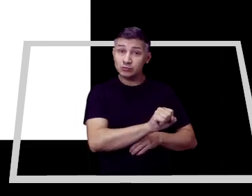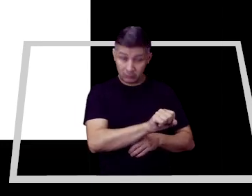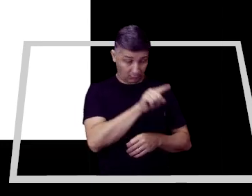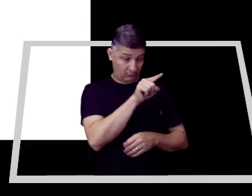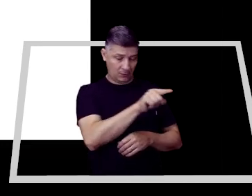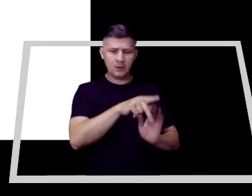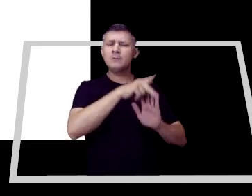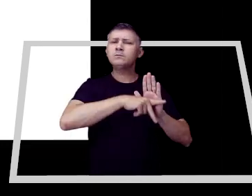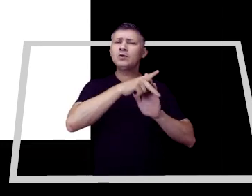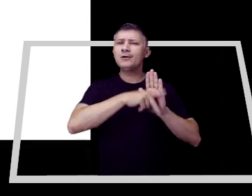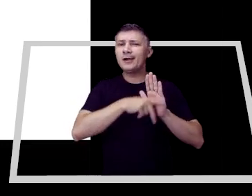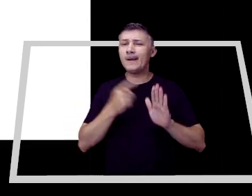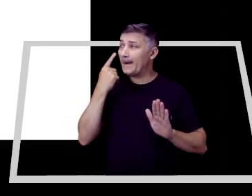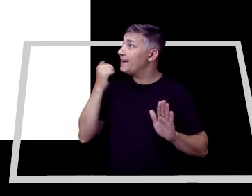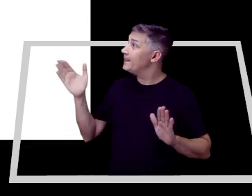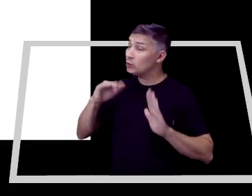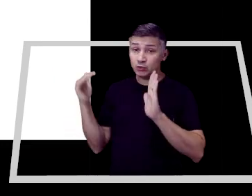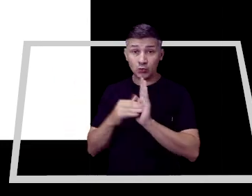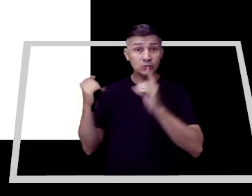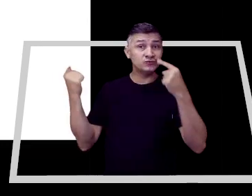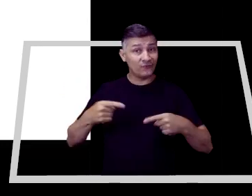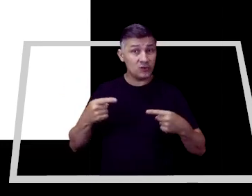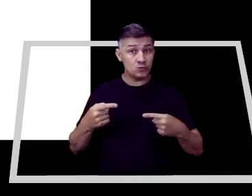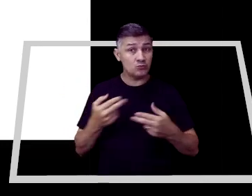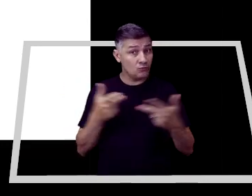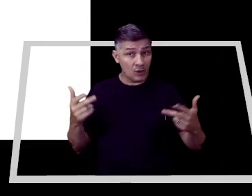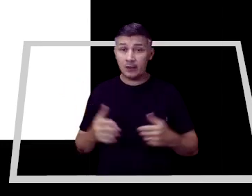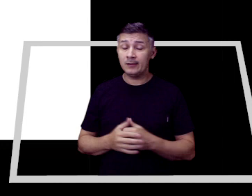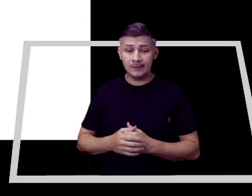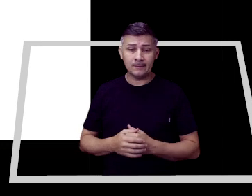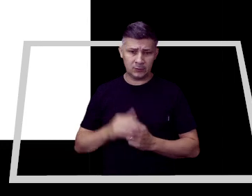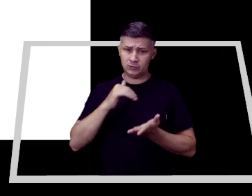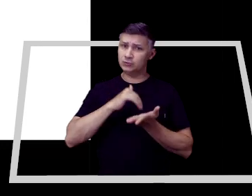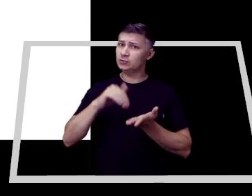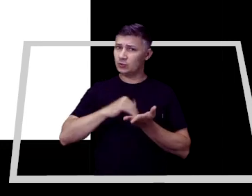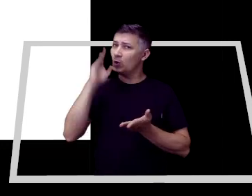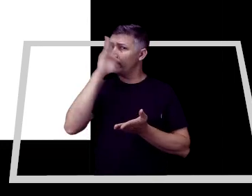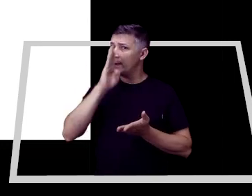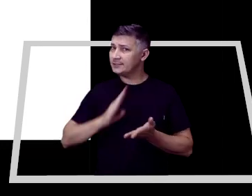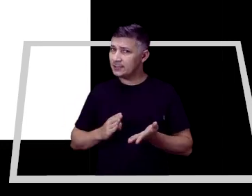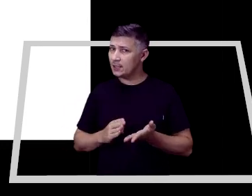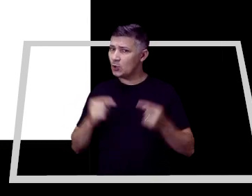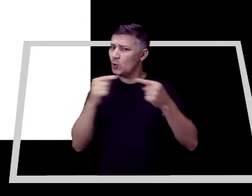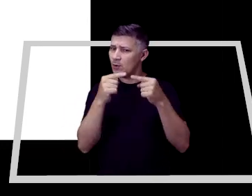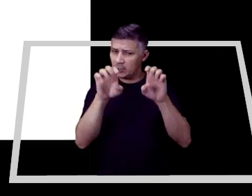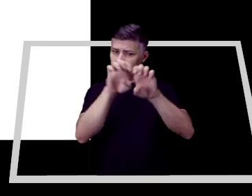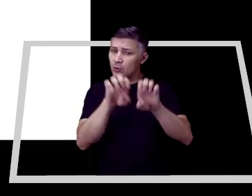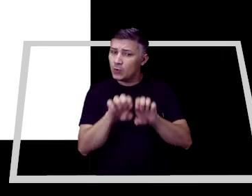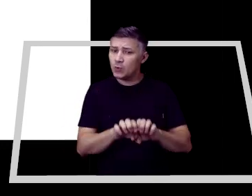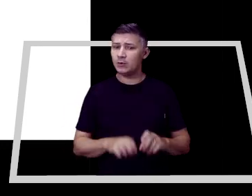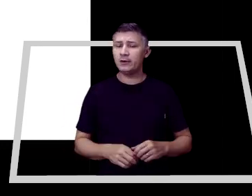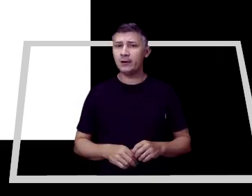mais recente, e era um projeto, enfim, que para todos os desafios, acho que com o escritório brasileiro, relacionados